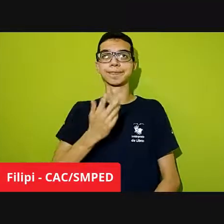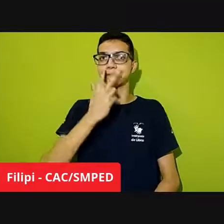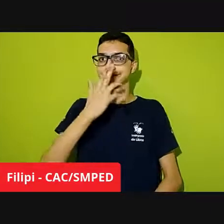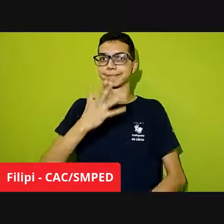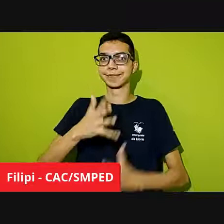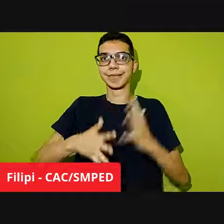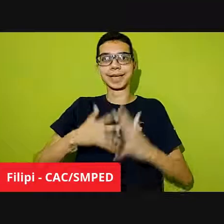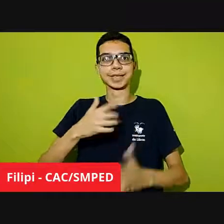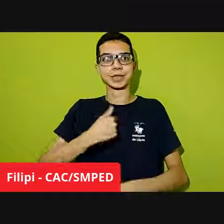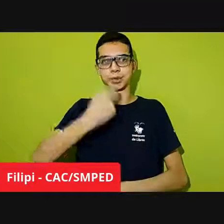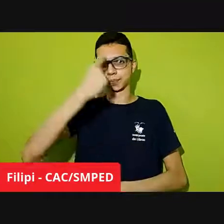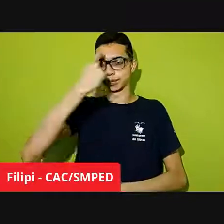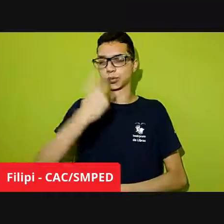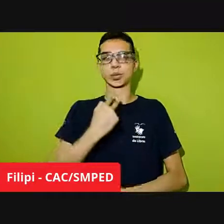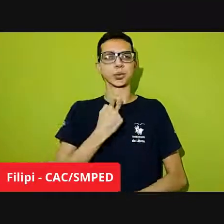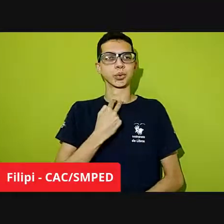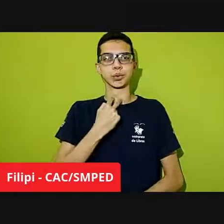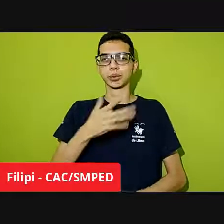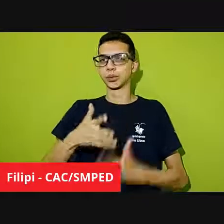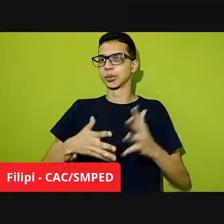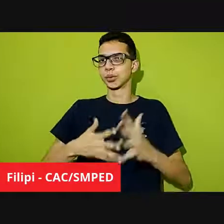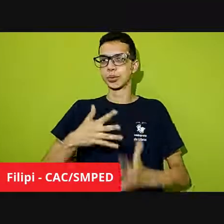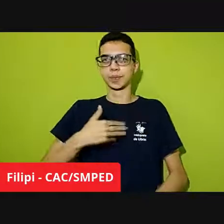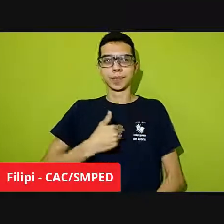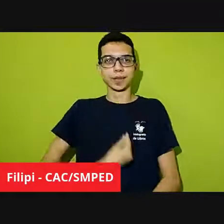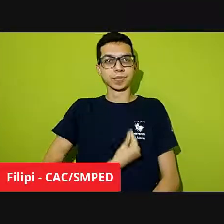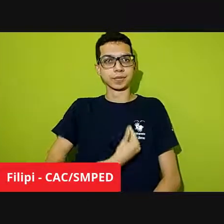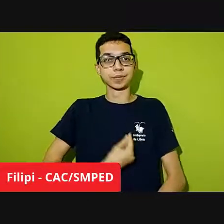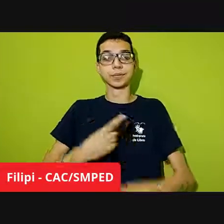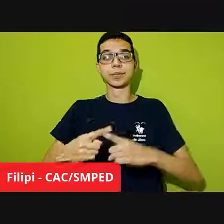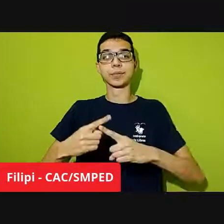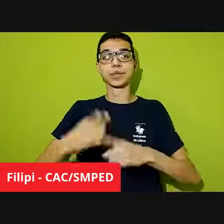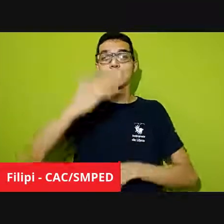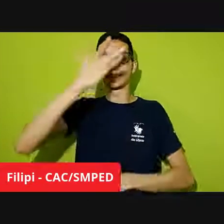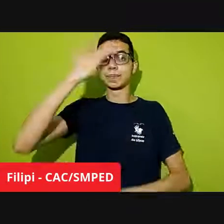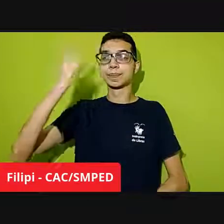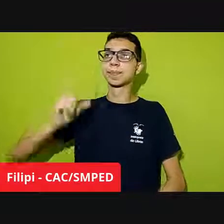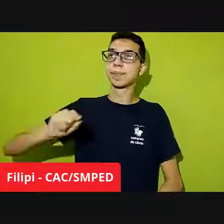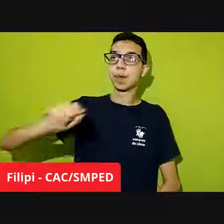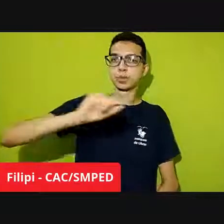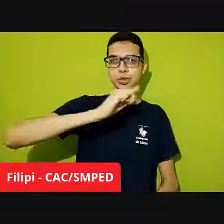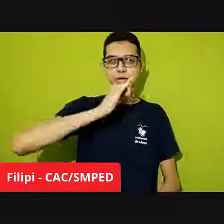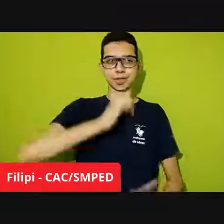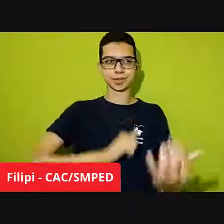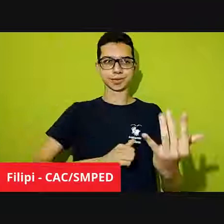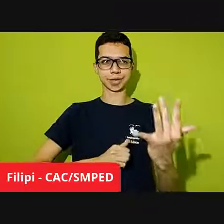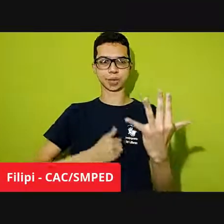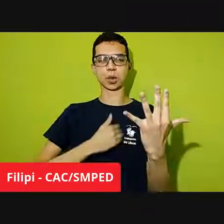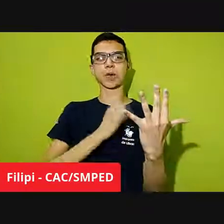deixar isso interferir porque as pessoas conforme eu ia falando, dando os exemplos,